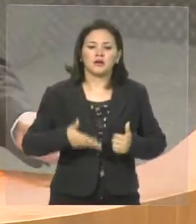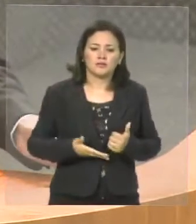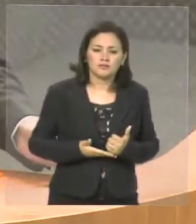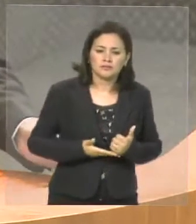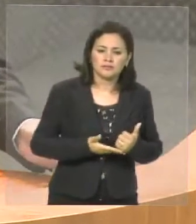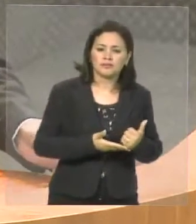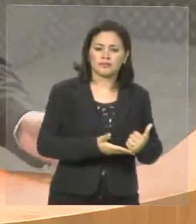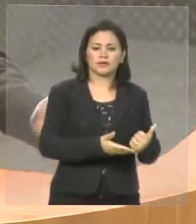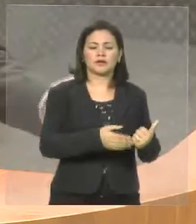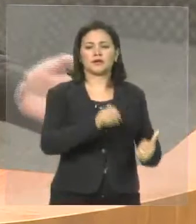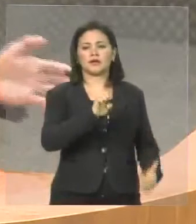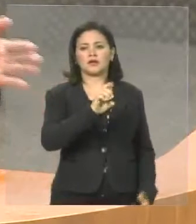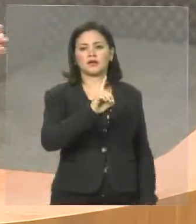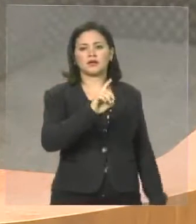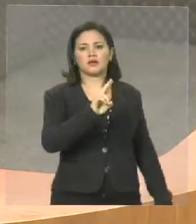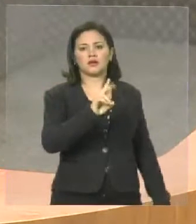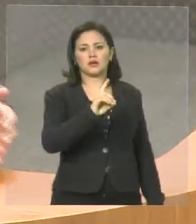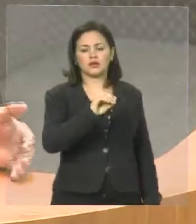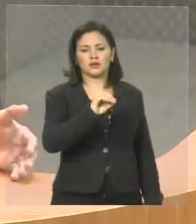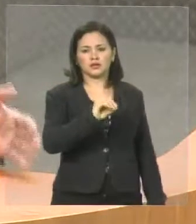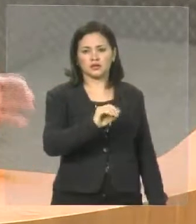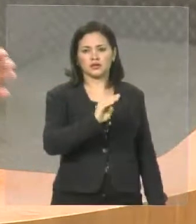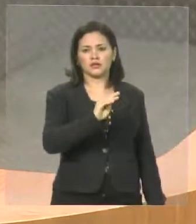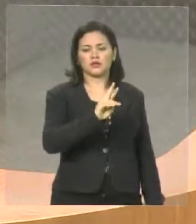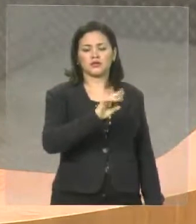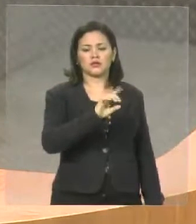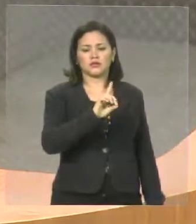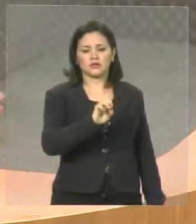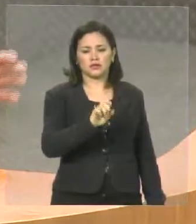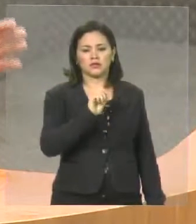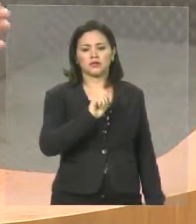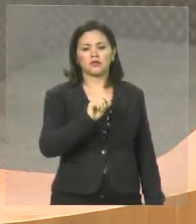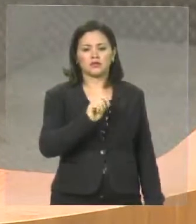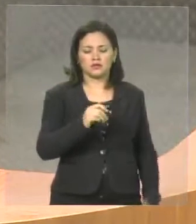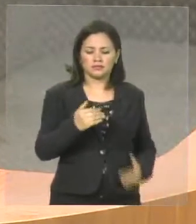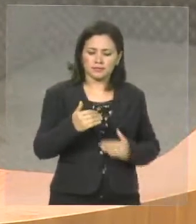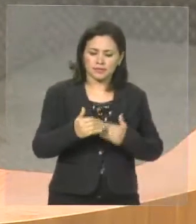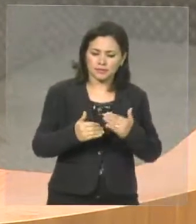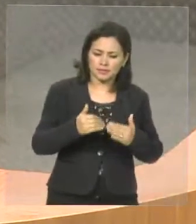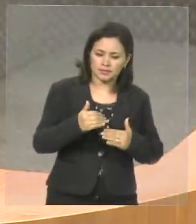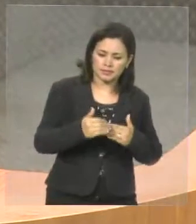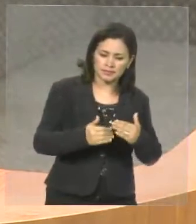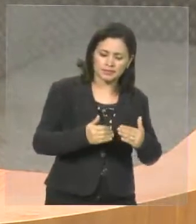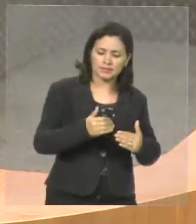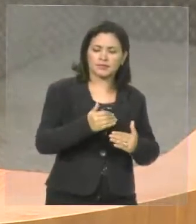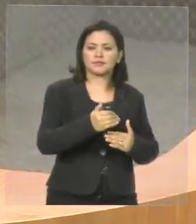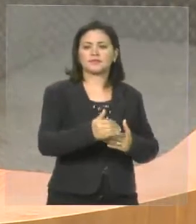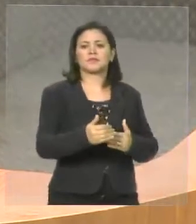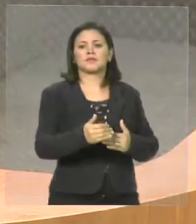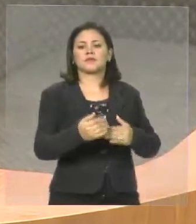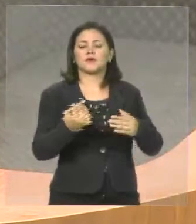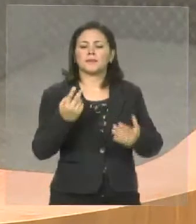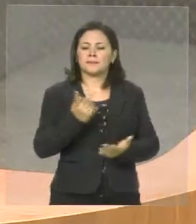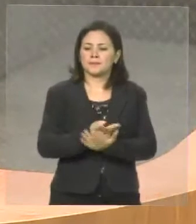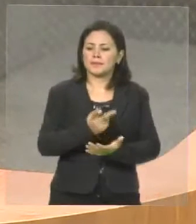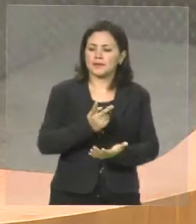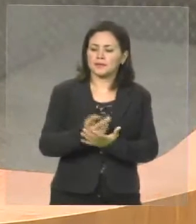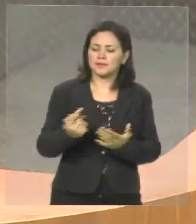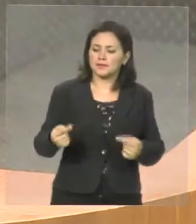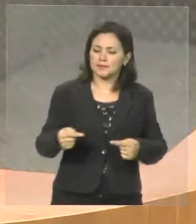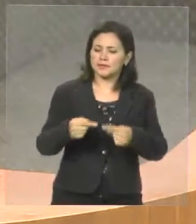Braide, que vinha na mesma crescente, na mesma linha, na mesma raia, no mesmo campo político.